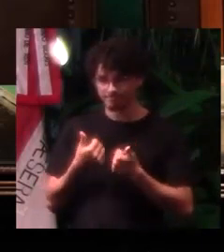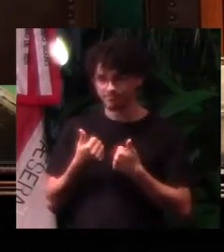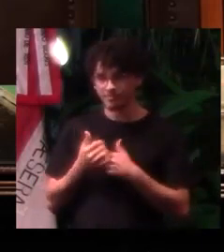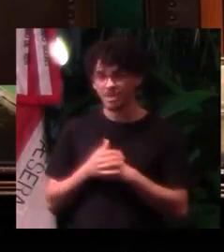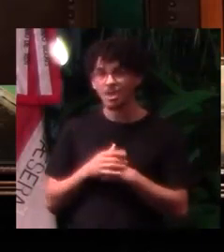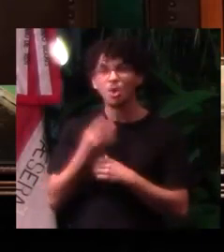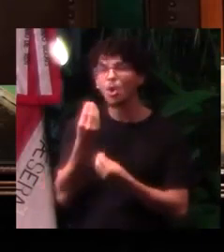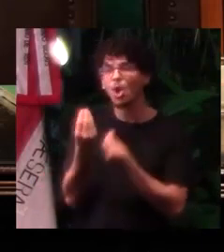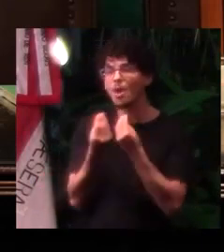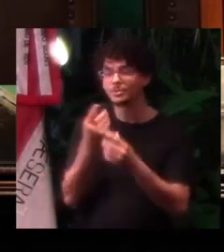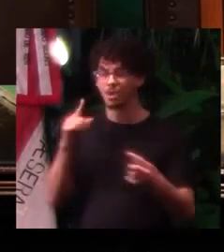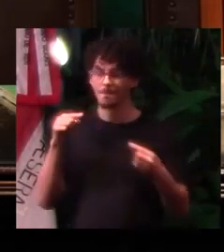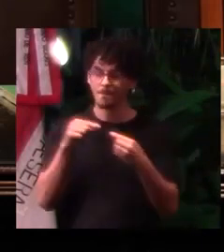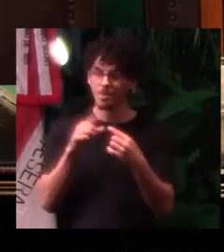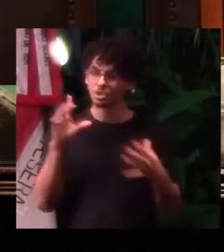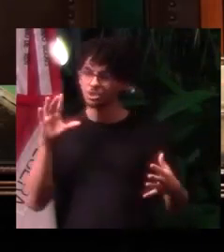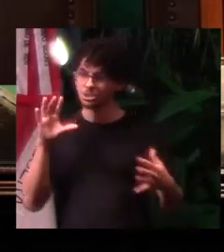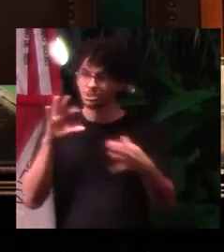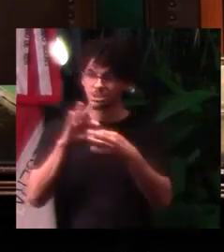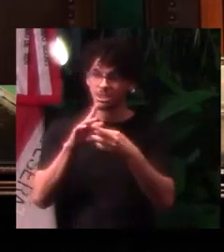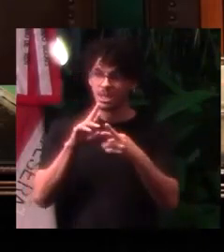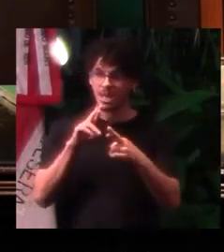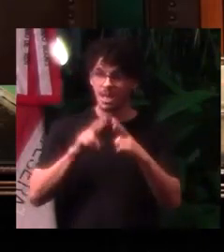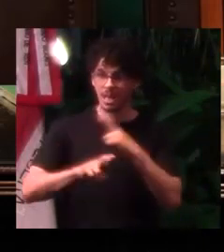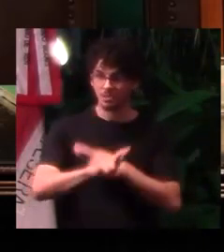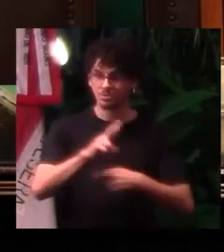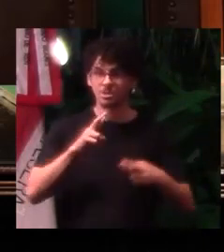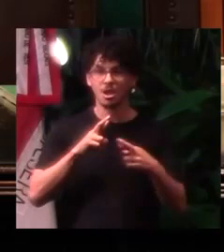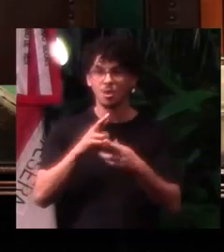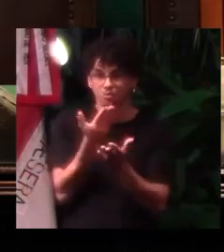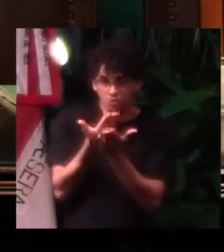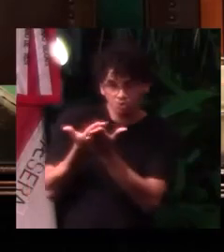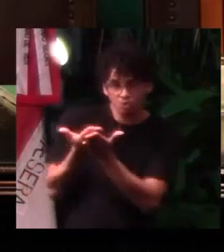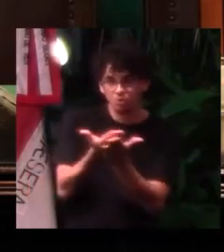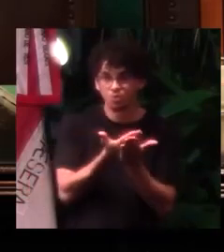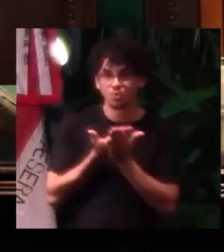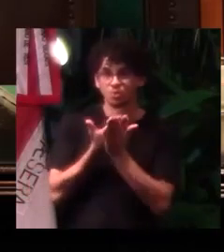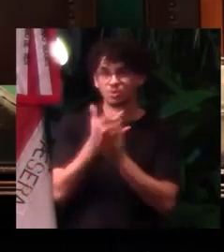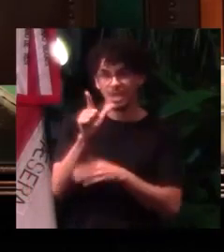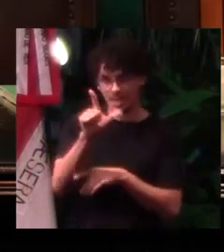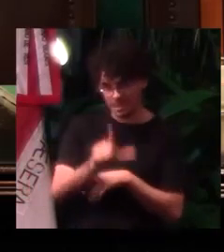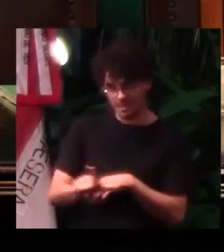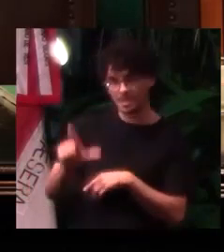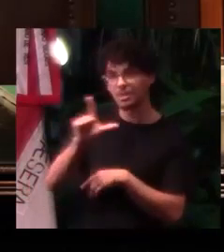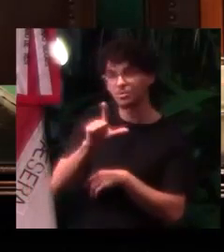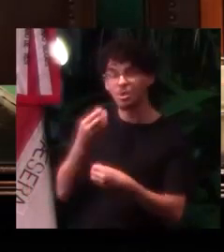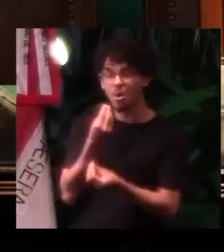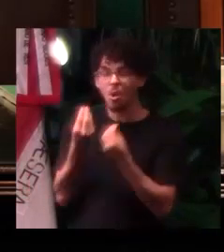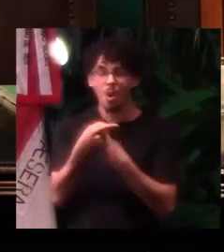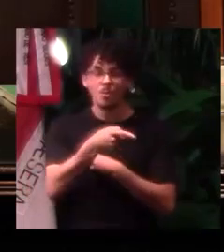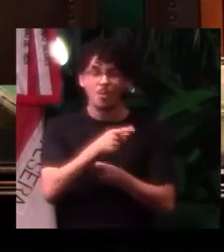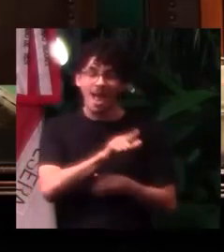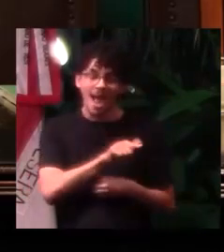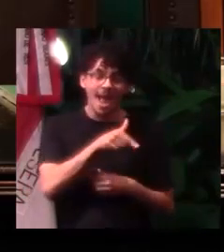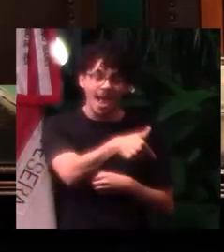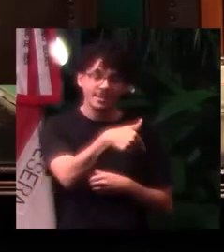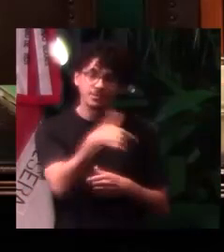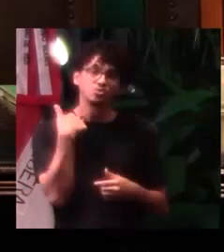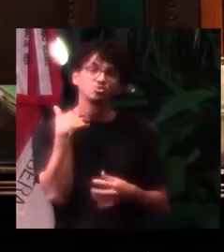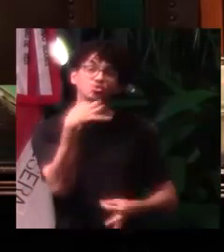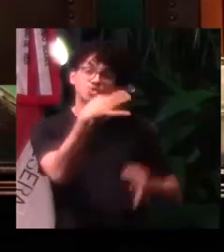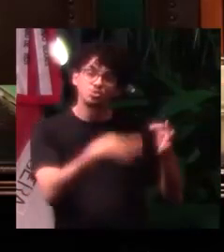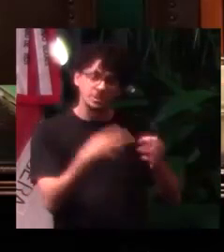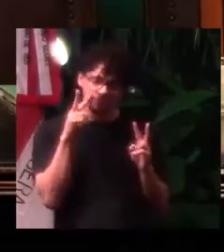que a gente pode relacionar o estudo da literatura com a atuação de um juiz, uhum, que vai observar